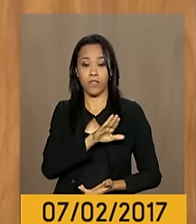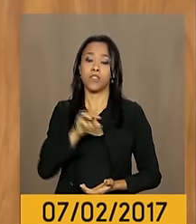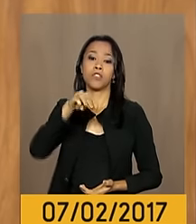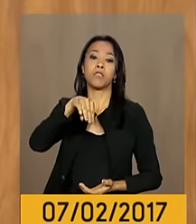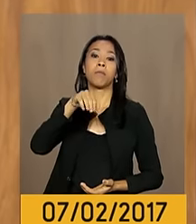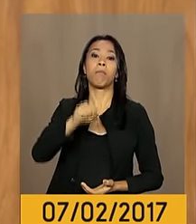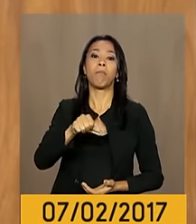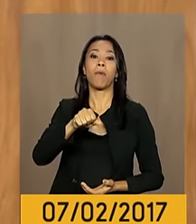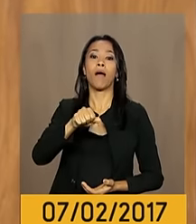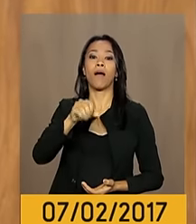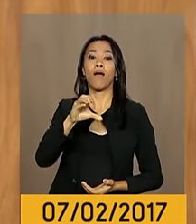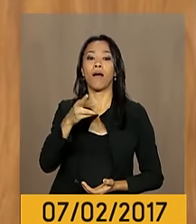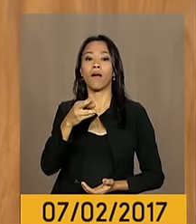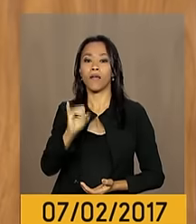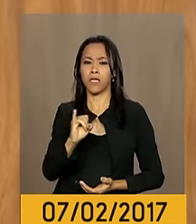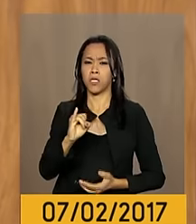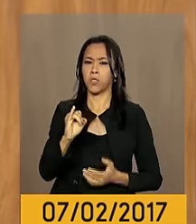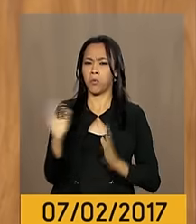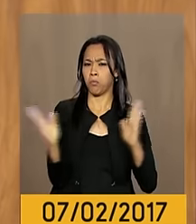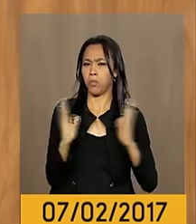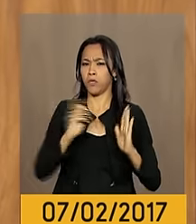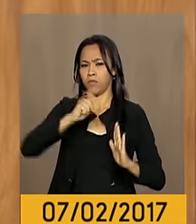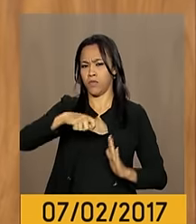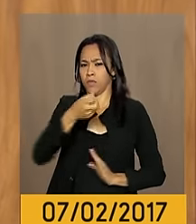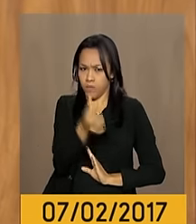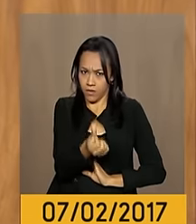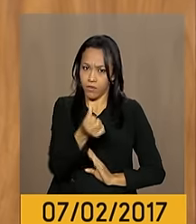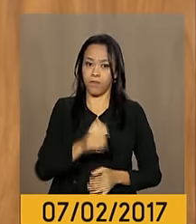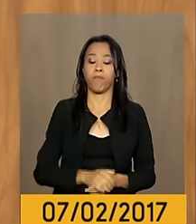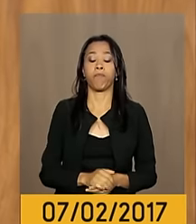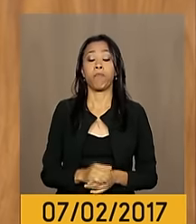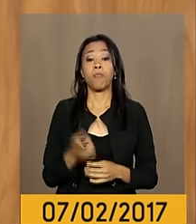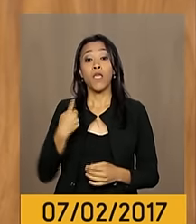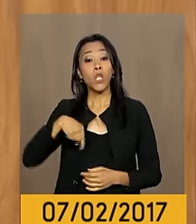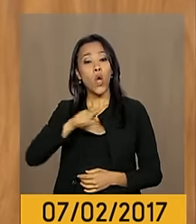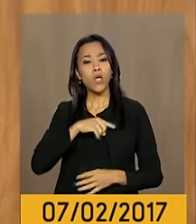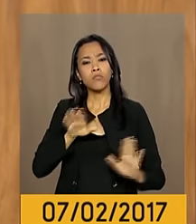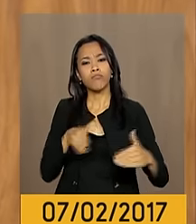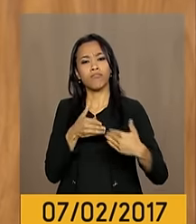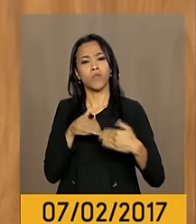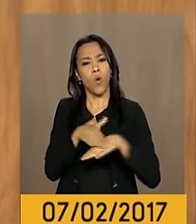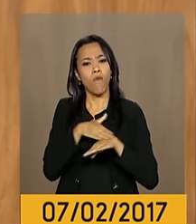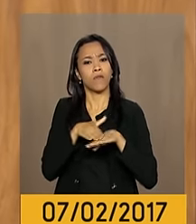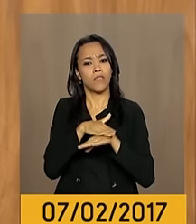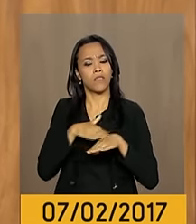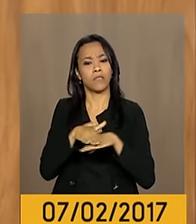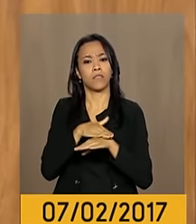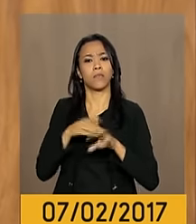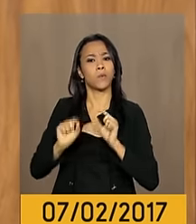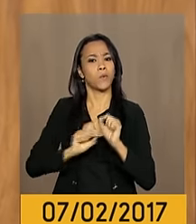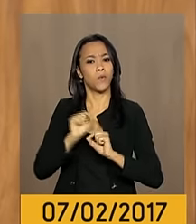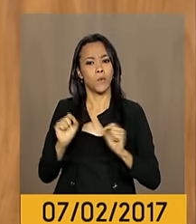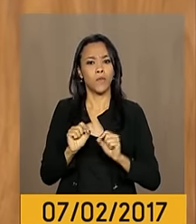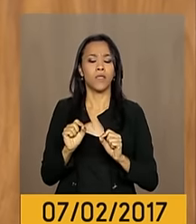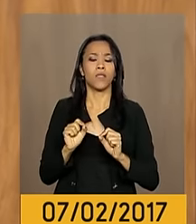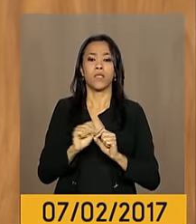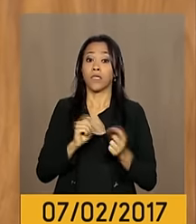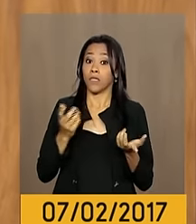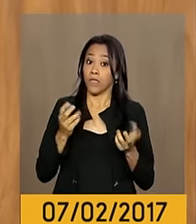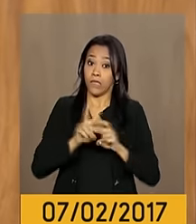6 meses o de ência entre o Brasil e